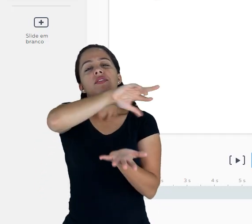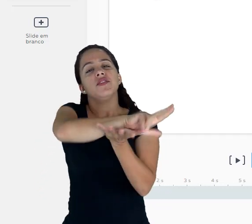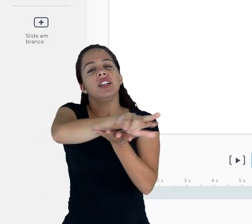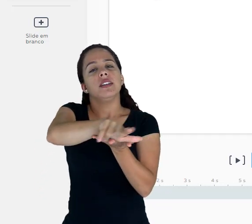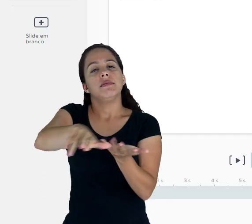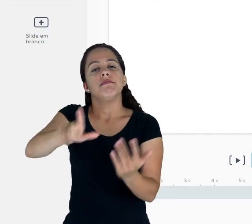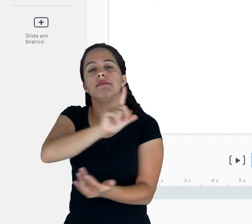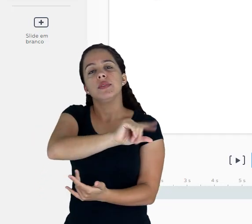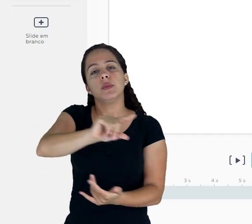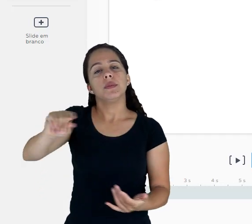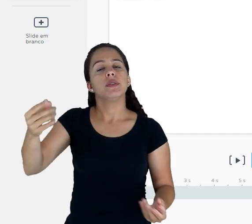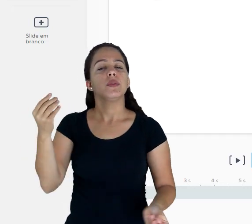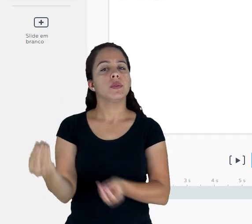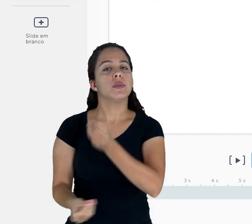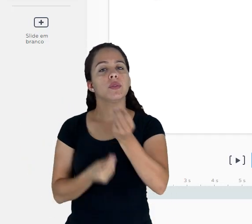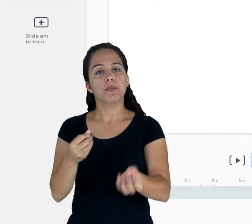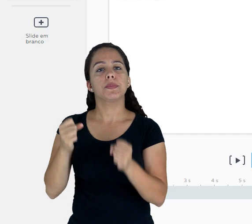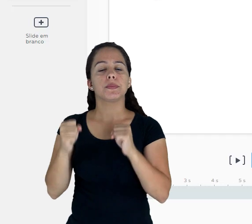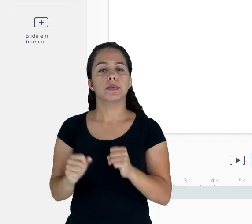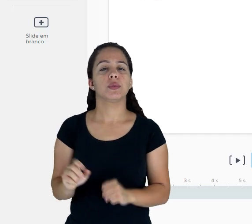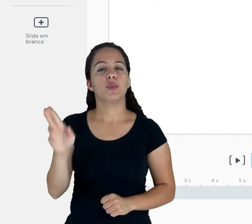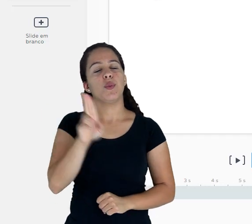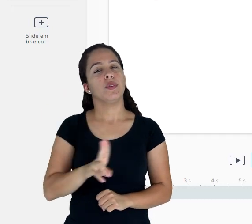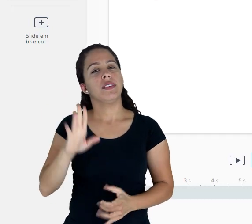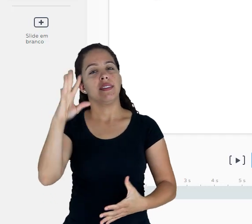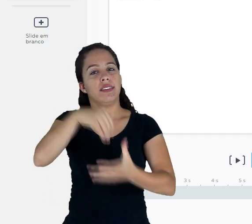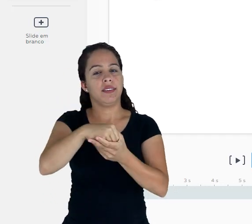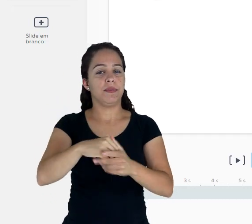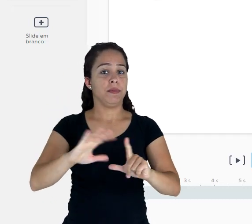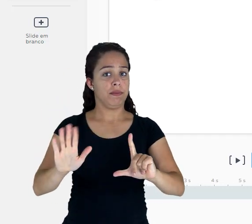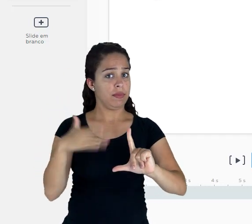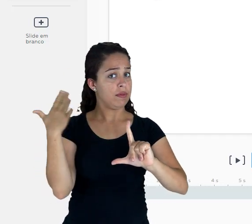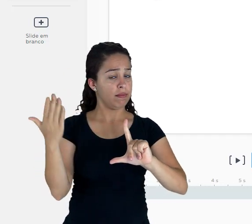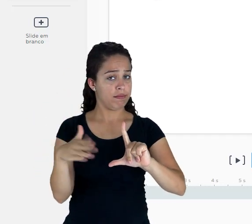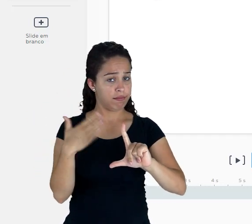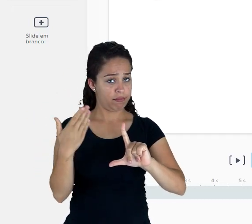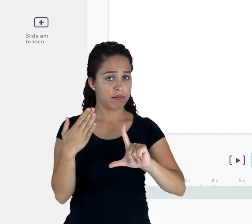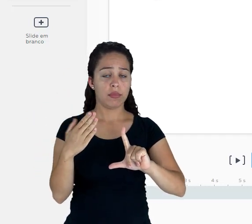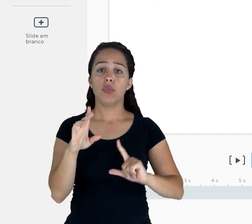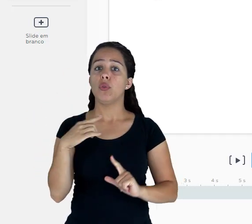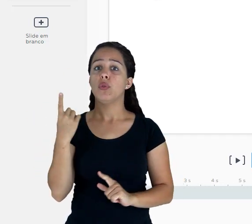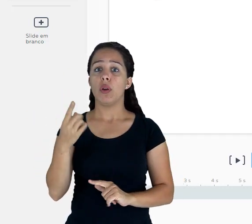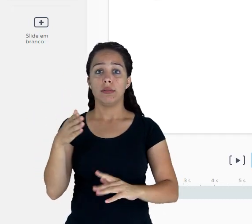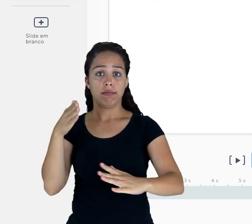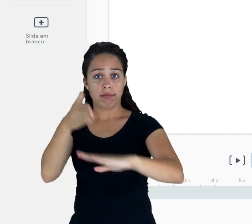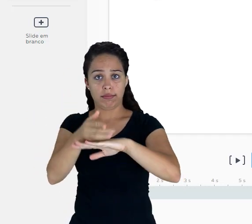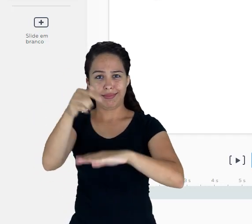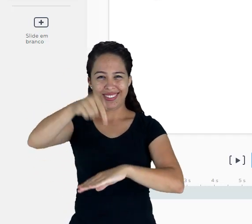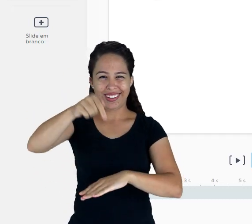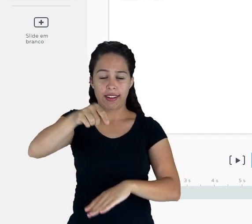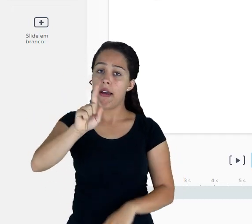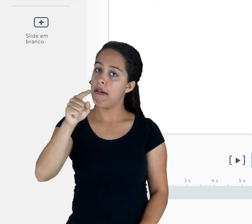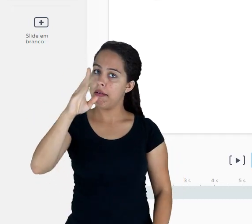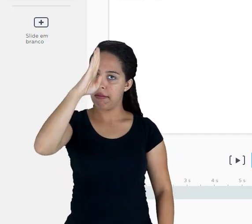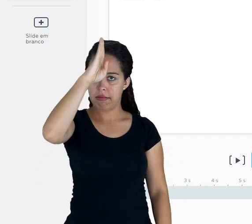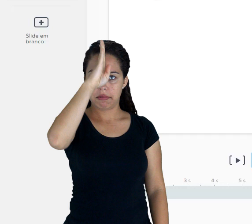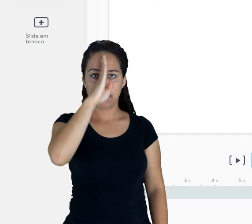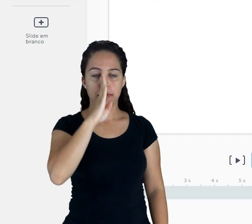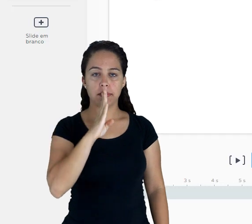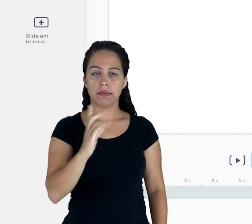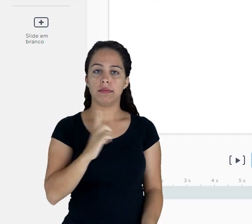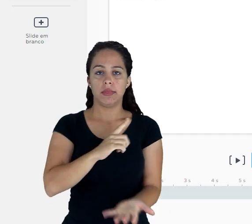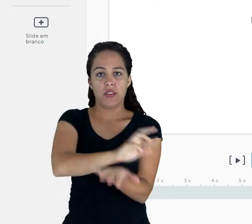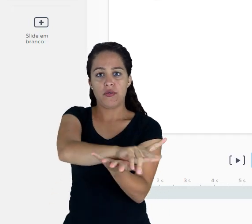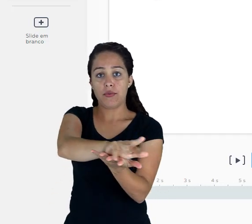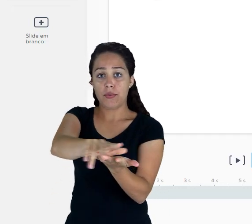opções de elementos que a gente consegue colocar no nosso slide lembrando que a gente tenha uma conta gratuita então vai aparecer